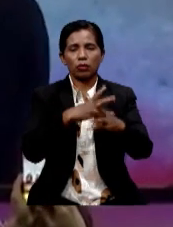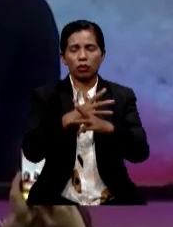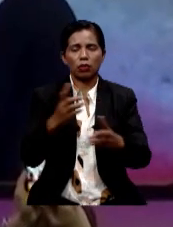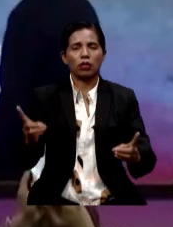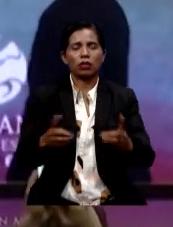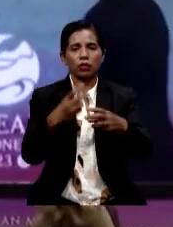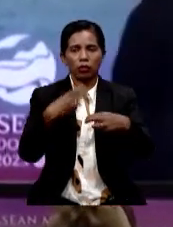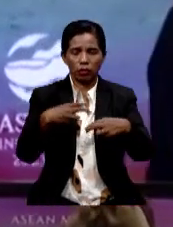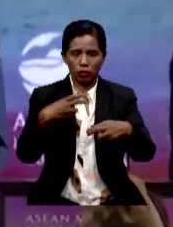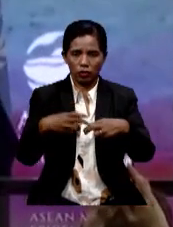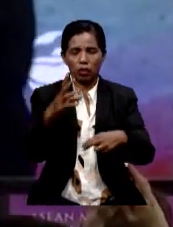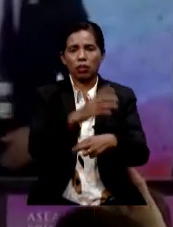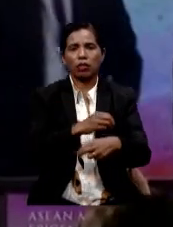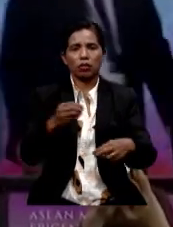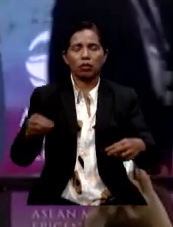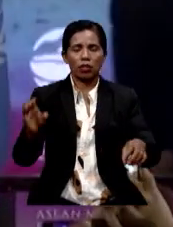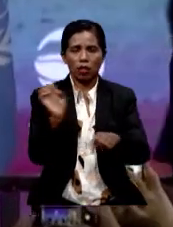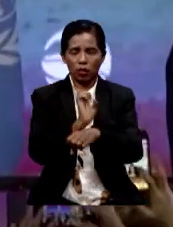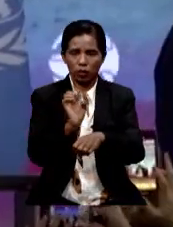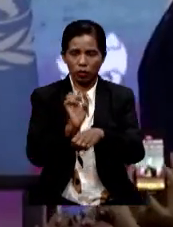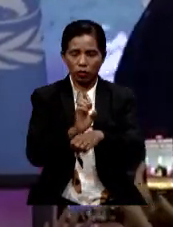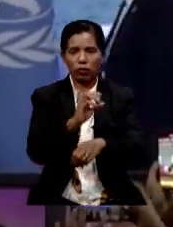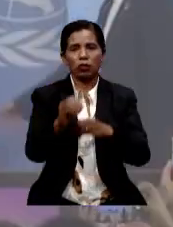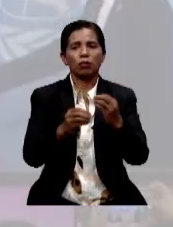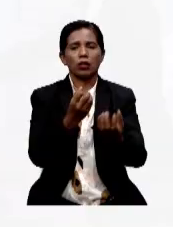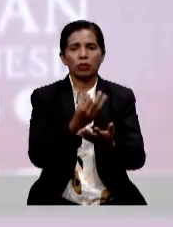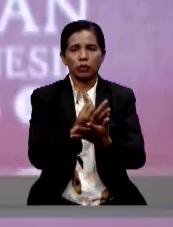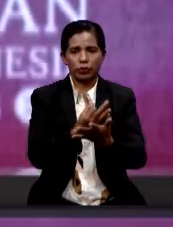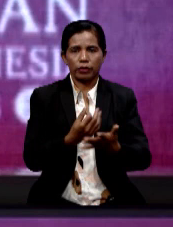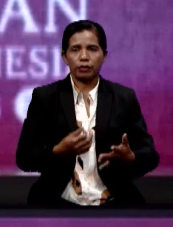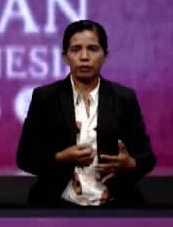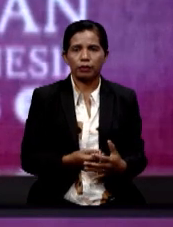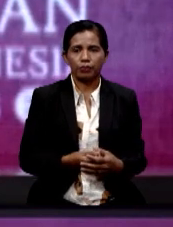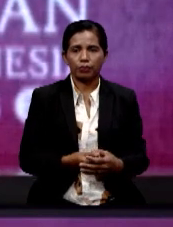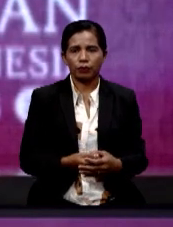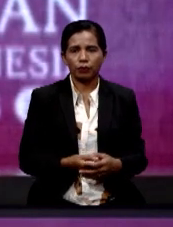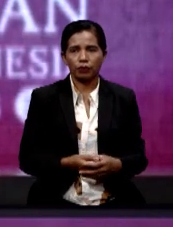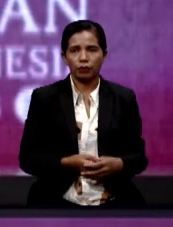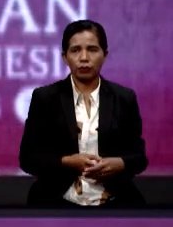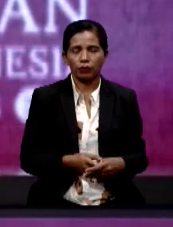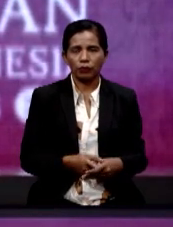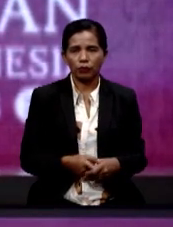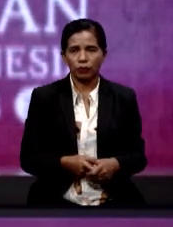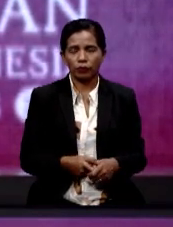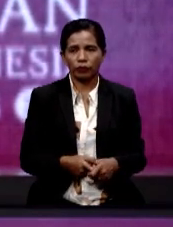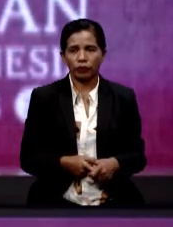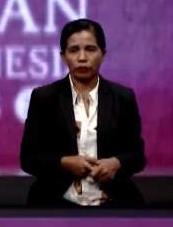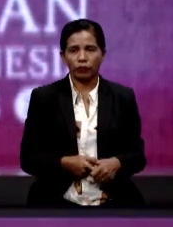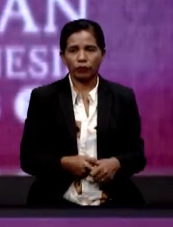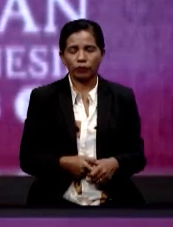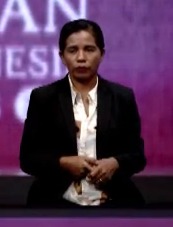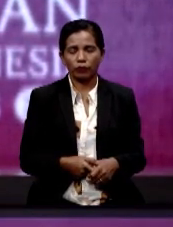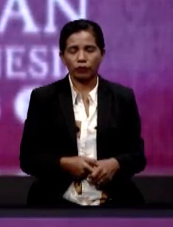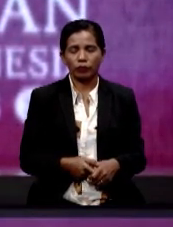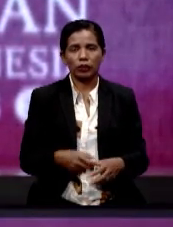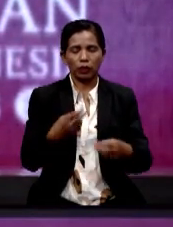no fractura bot e a sistema econômico no financeiro. There is a real risk of fragmentation. E a